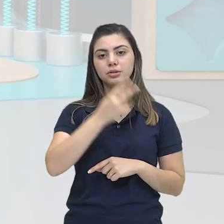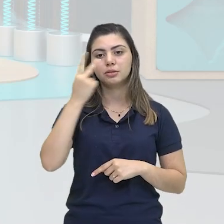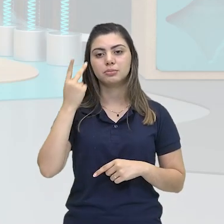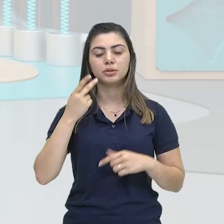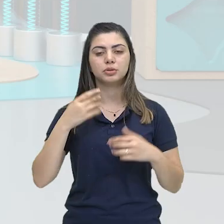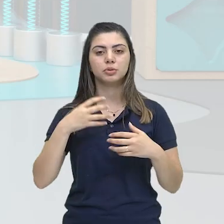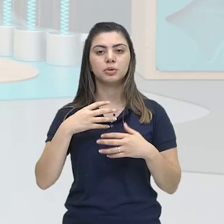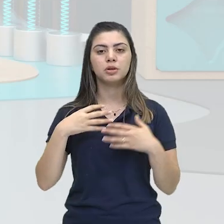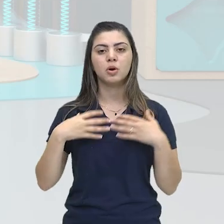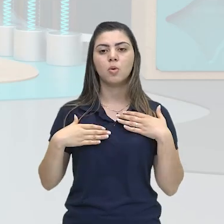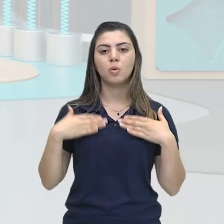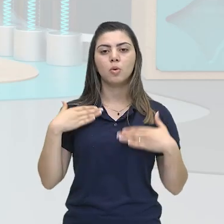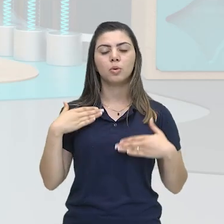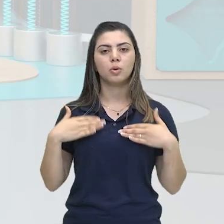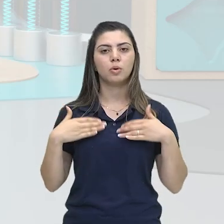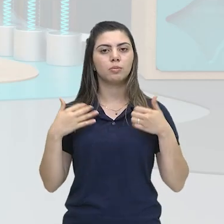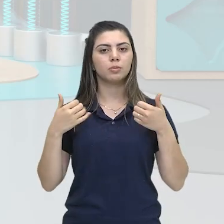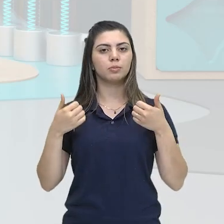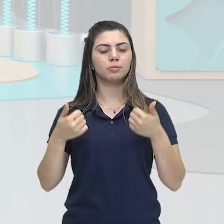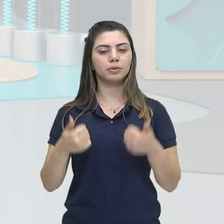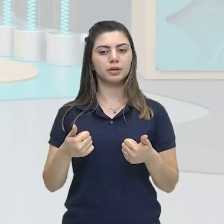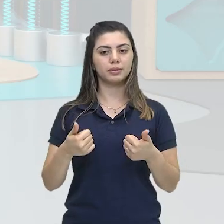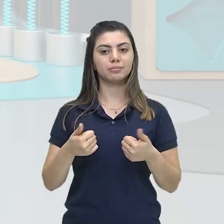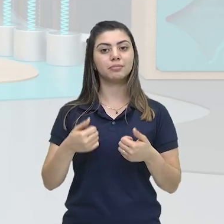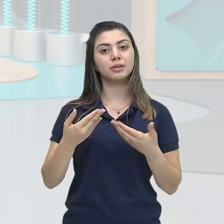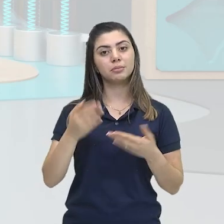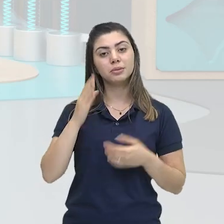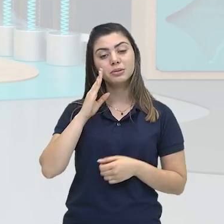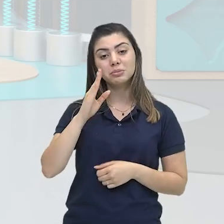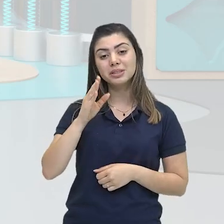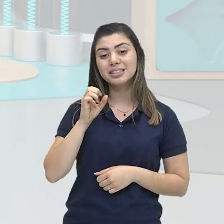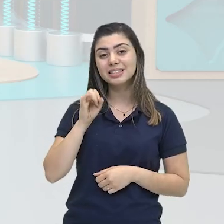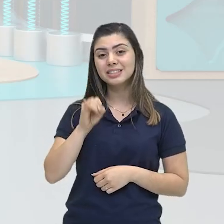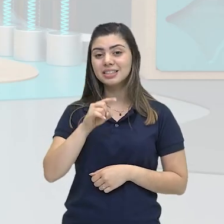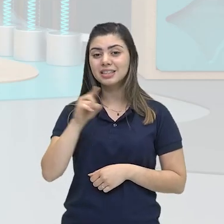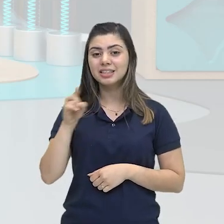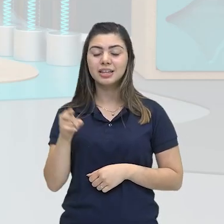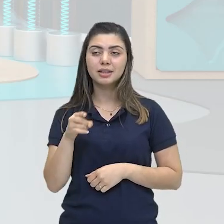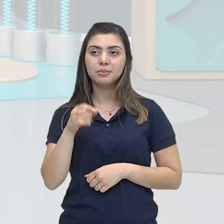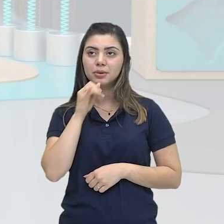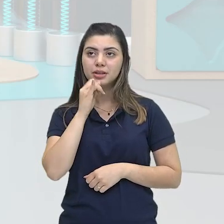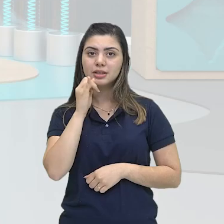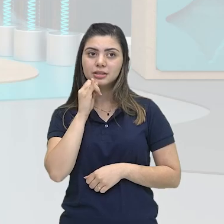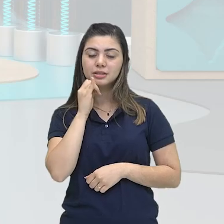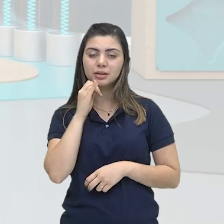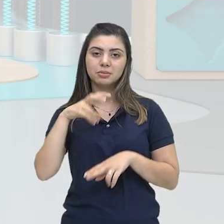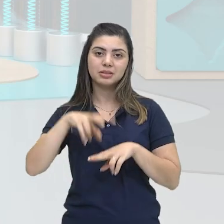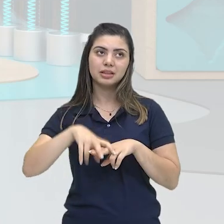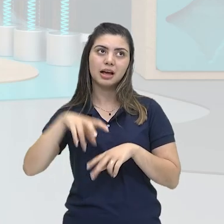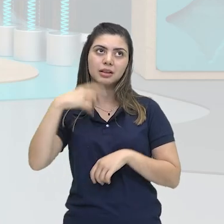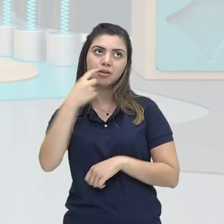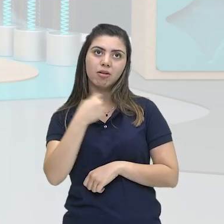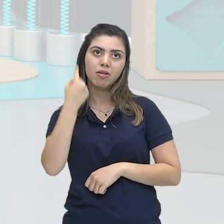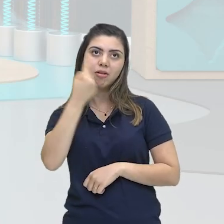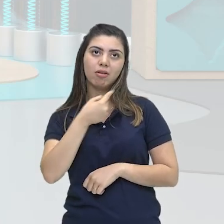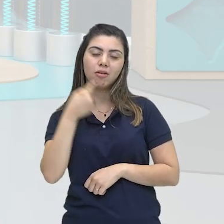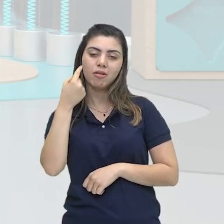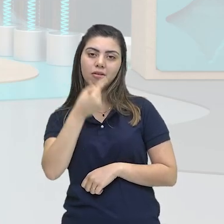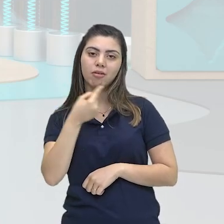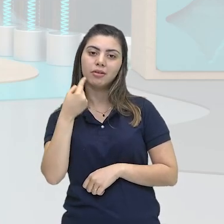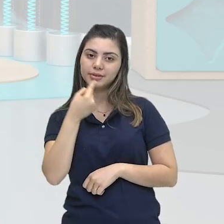manter o corpo sempre ativo, principalmente se eles ficam na mesma posição por muito tempo,